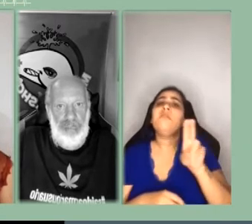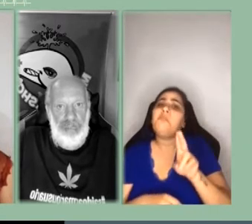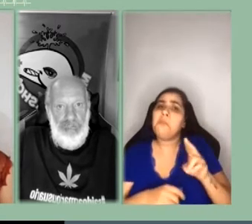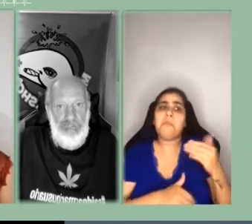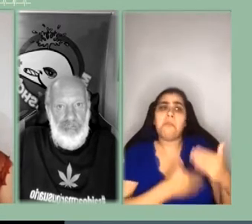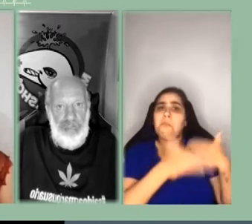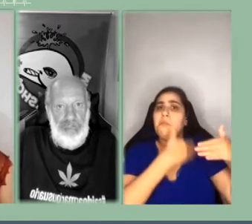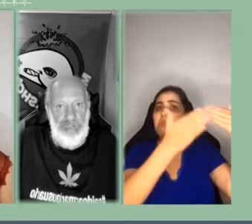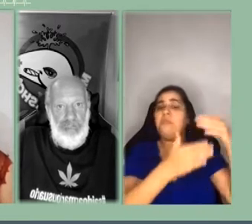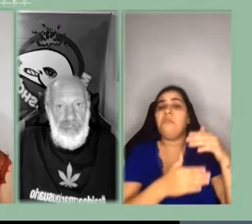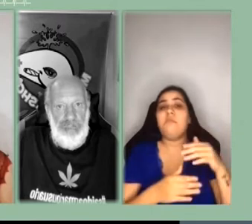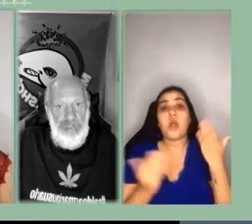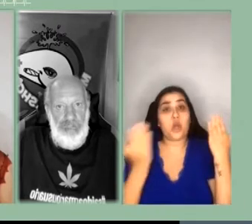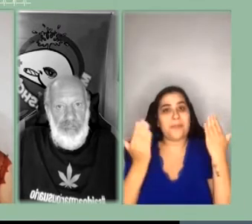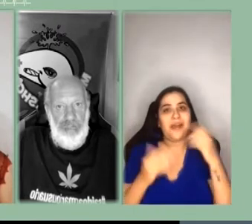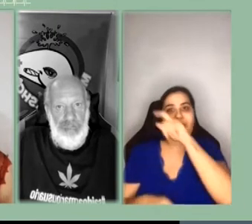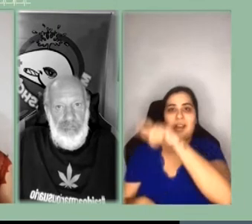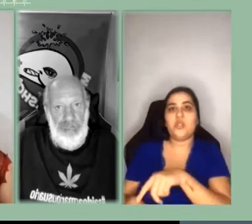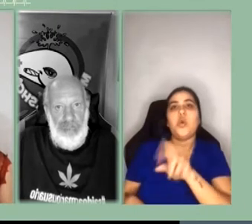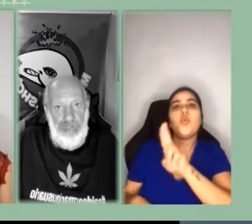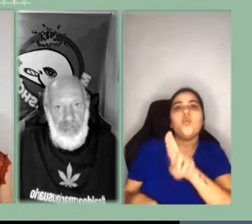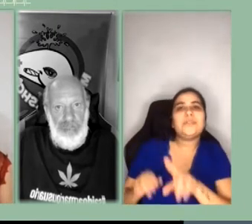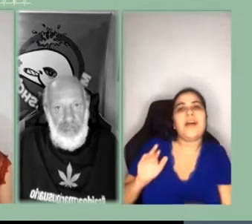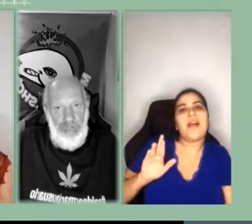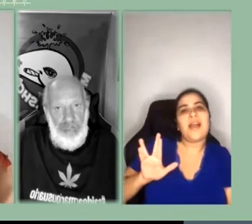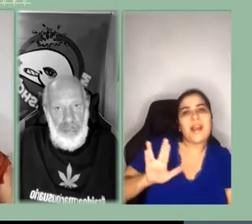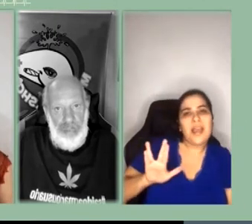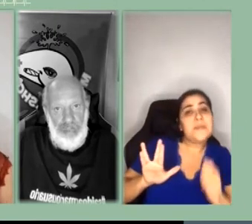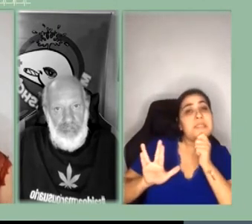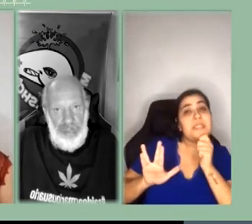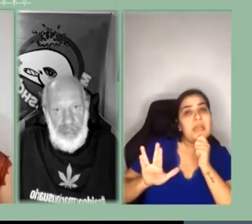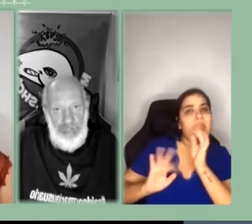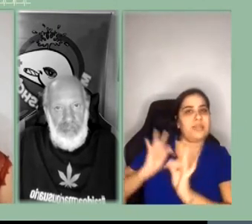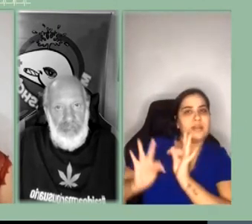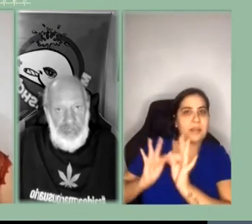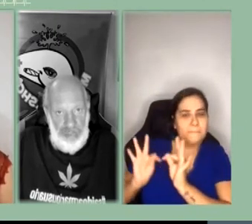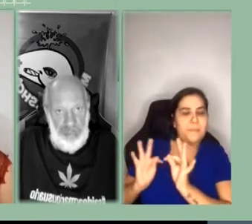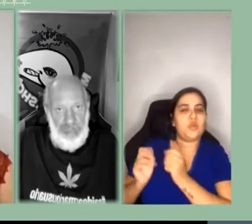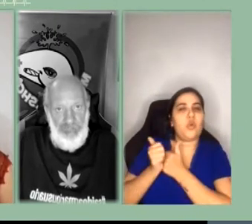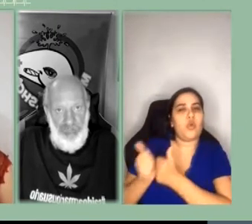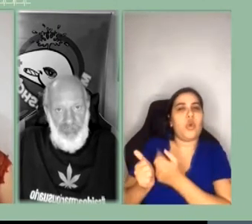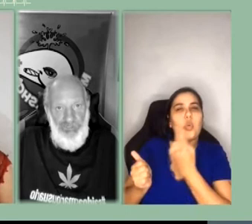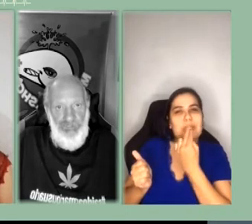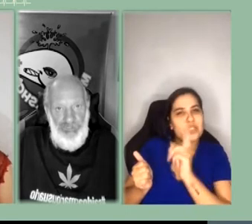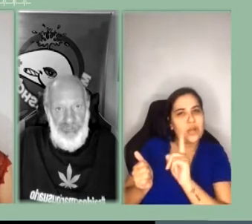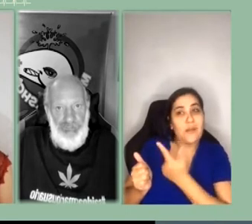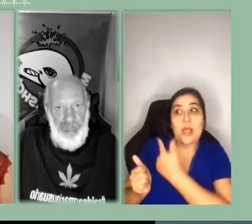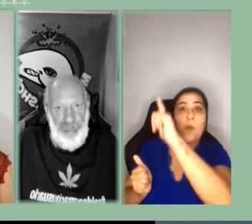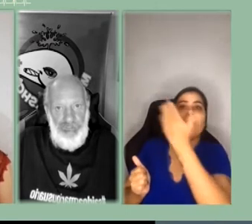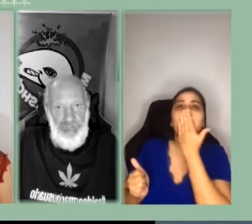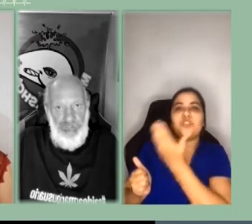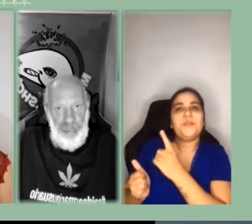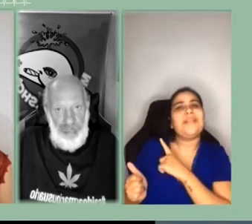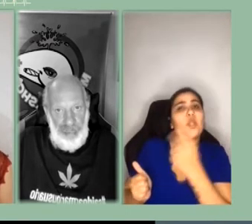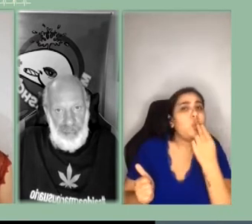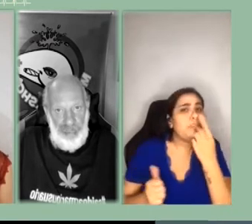usam a cannabis sem um acompanhamento nutricional e outros acompanhamentos também, porque às vezes não é só a nutrição também, a nutrição é